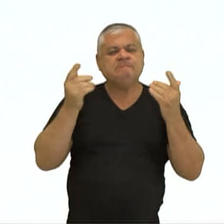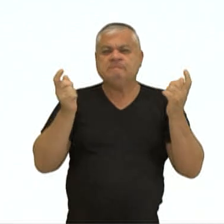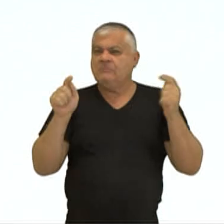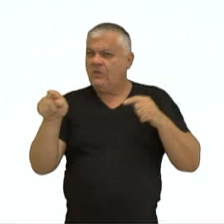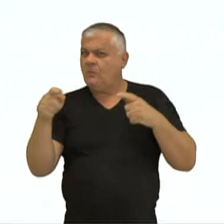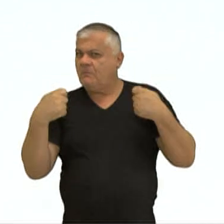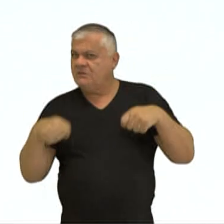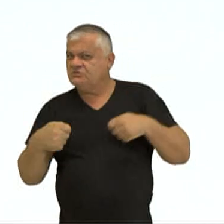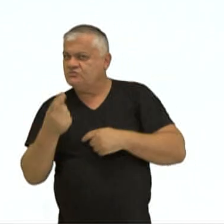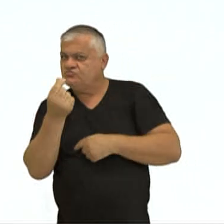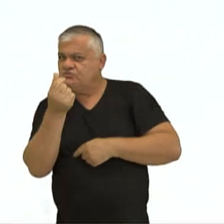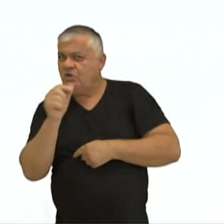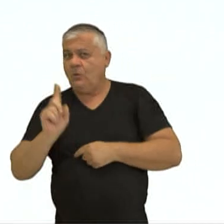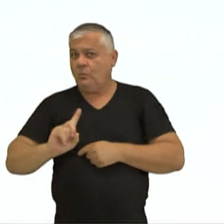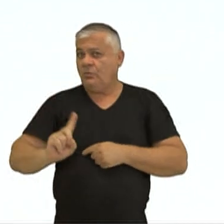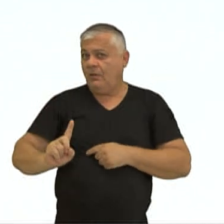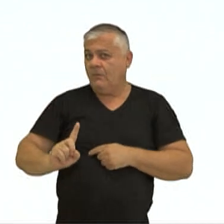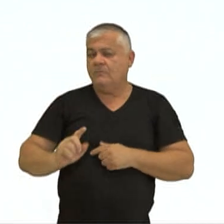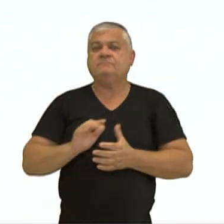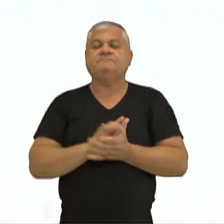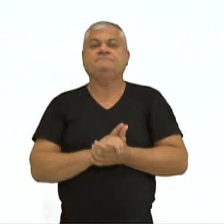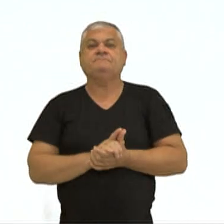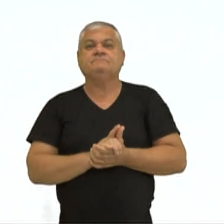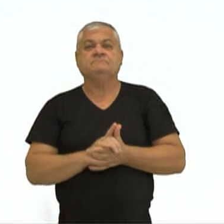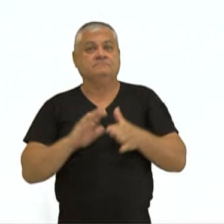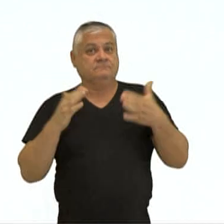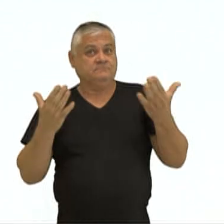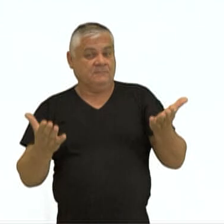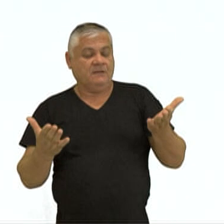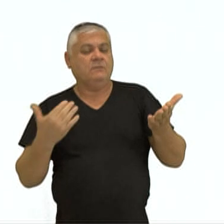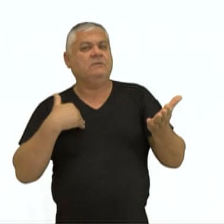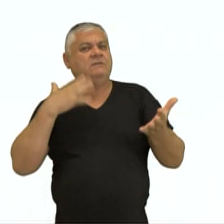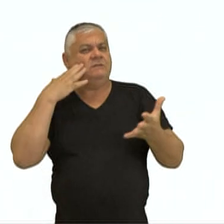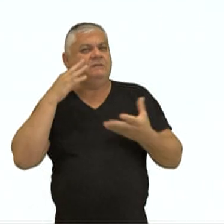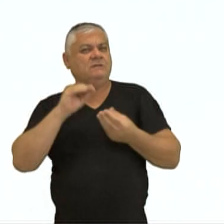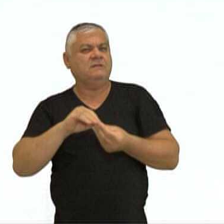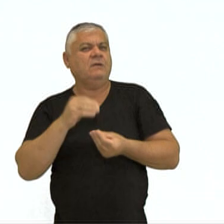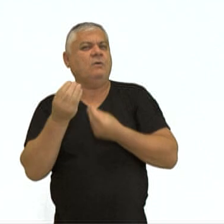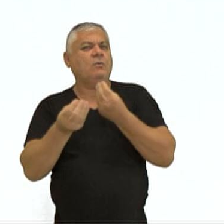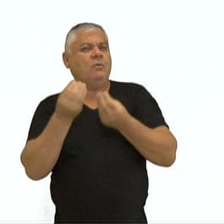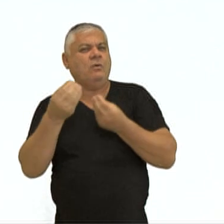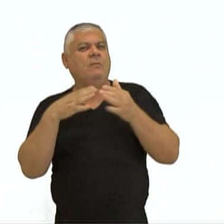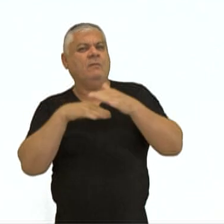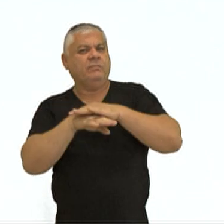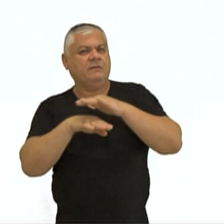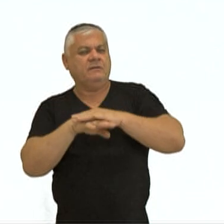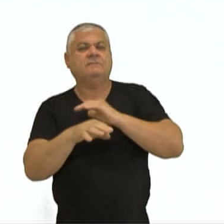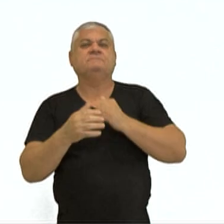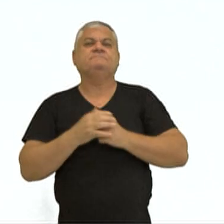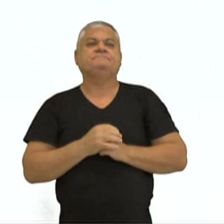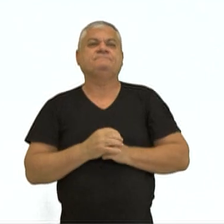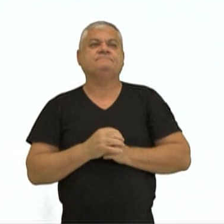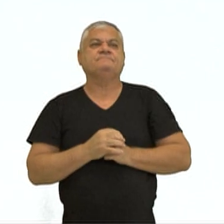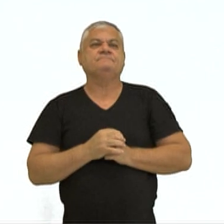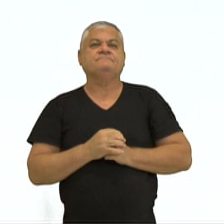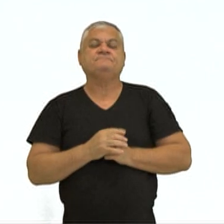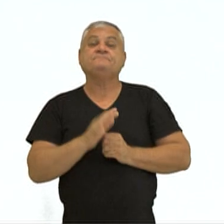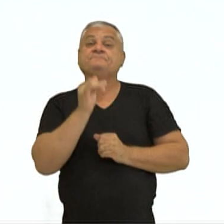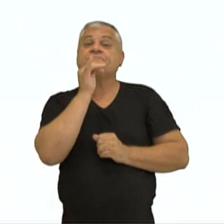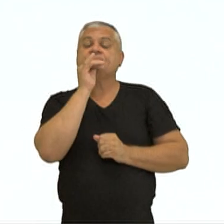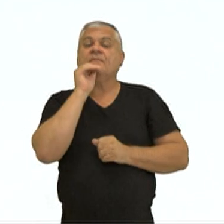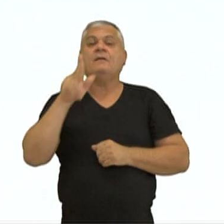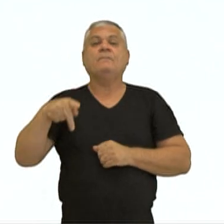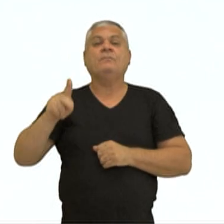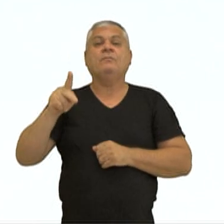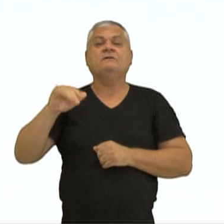necessitar daquele dinheiro ou não. Então, a gente precisa entender bem esses conceitos. Por exemplo, o juro